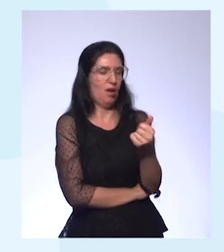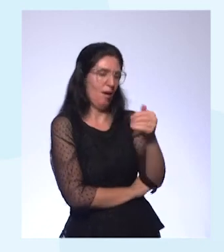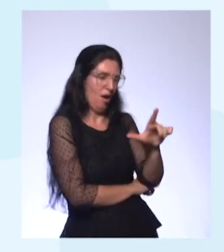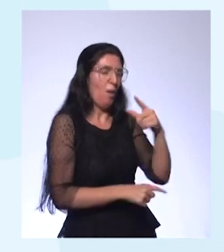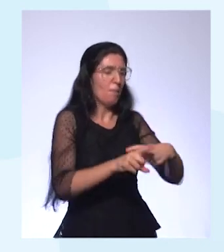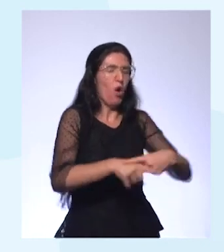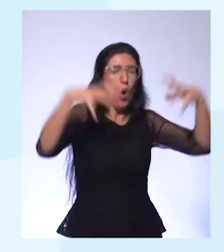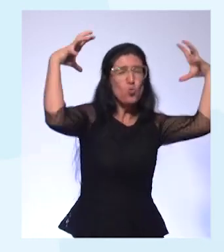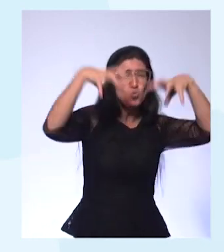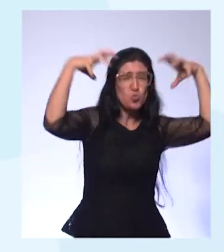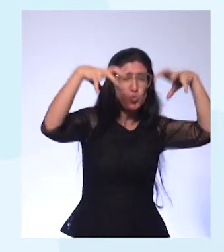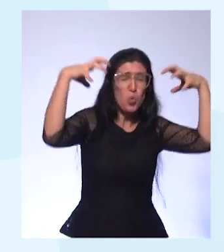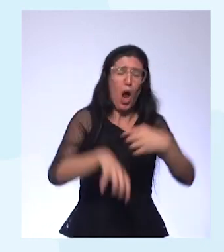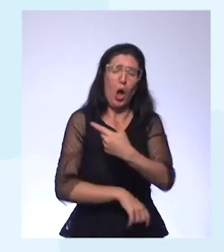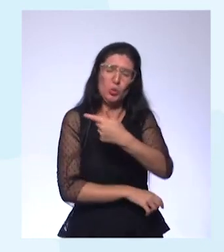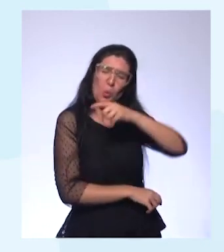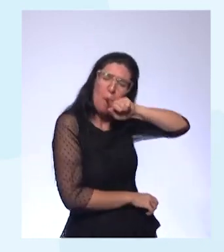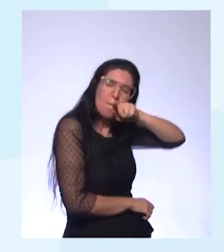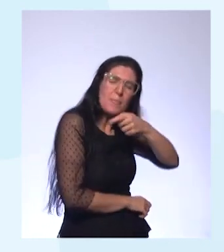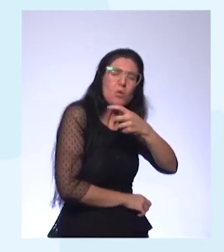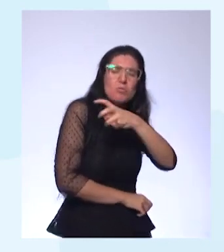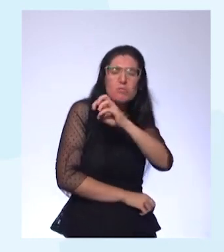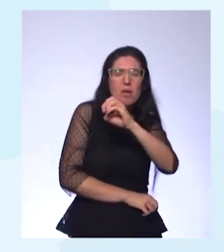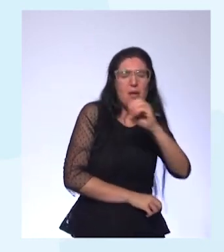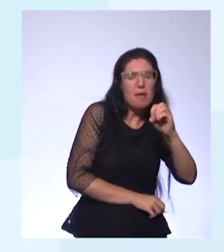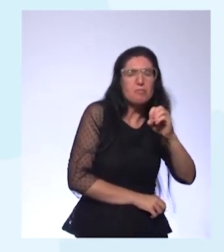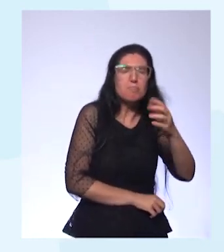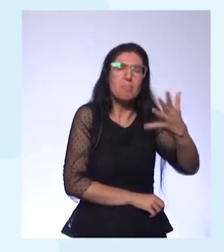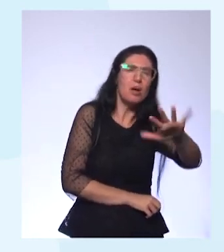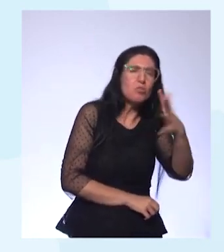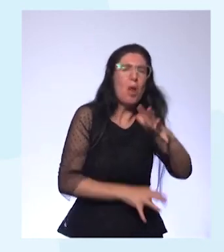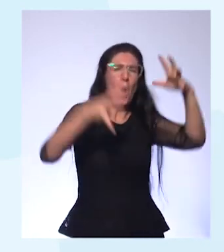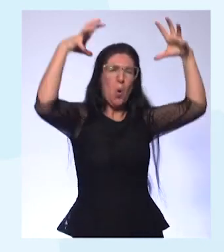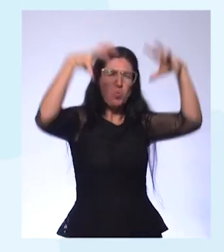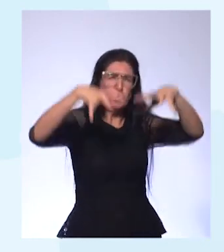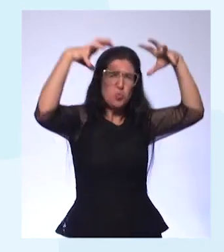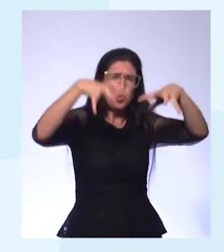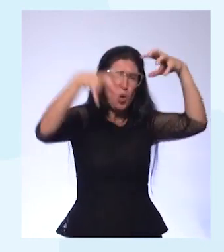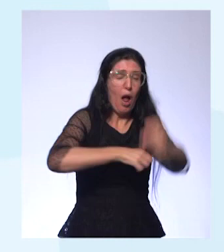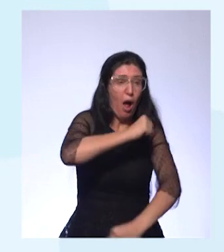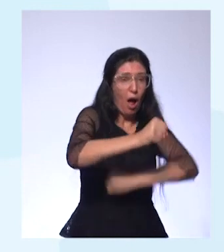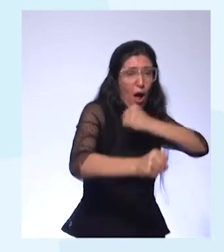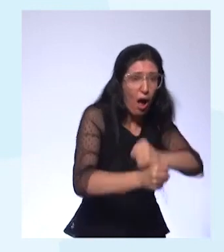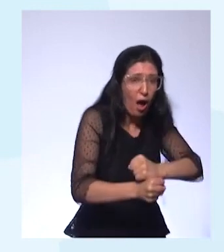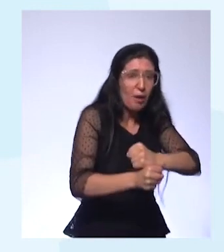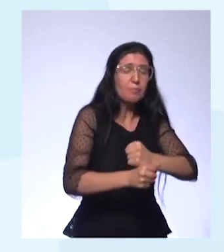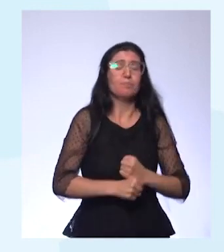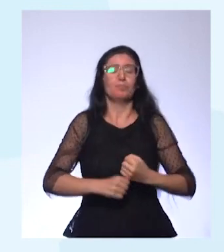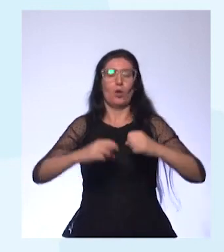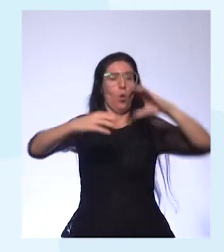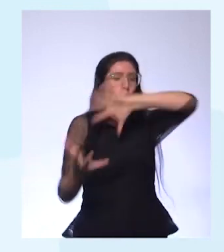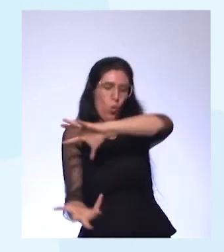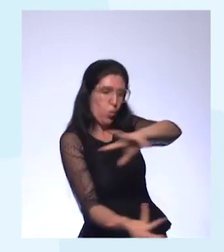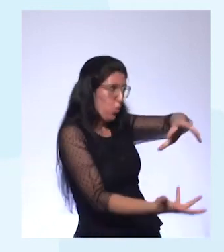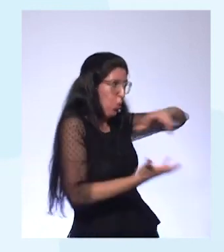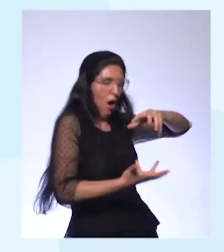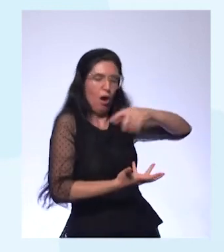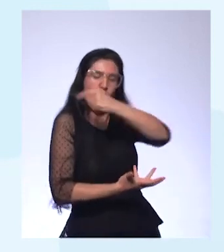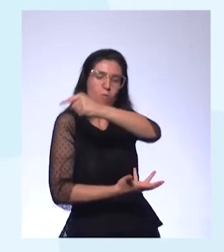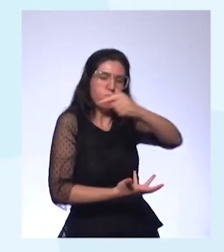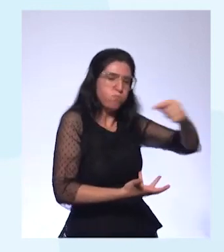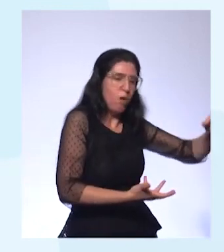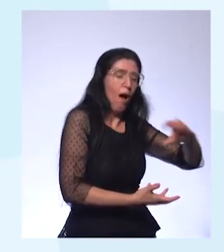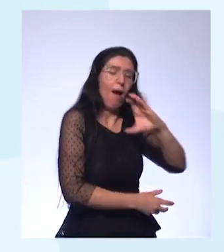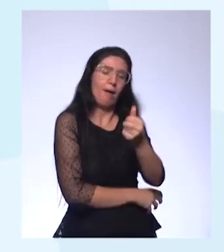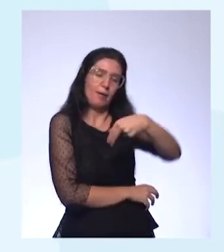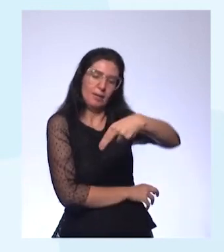milímetros a 2.500 milímetros por ano. Elas são localizadas entre os trópicos de Câncer e Capricórnio, por isso